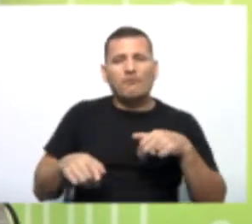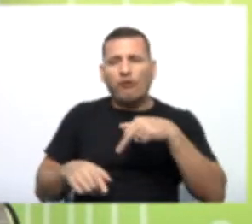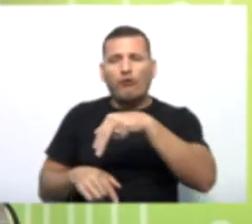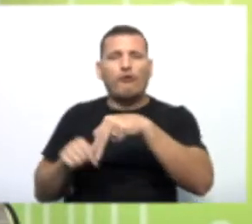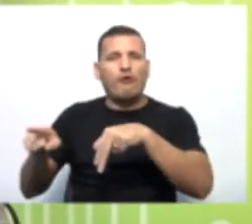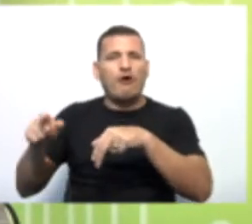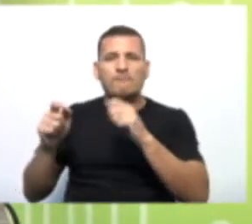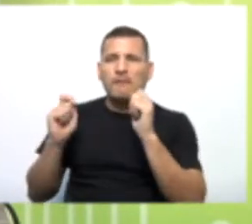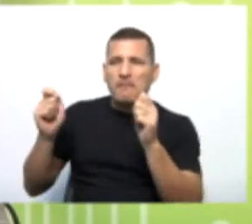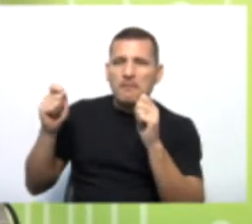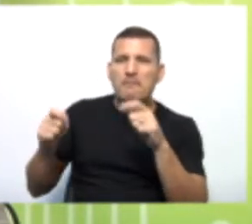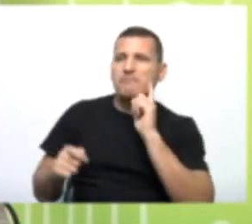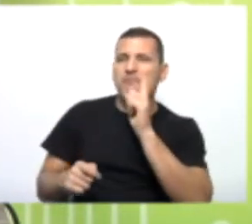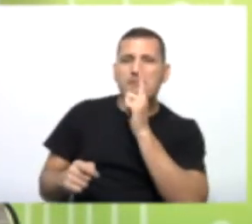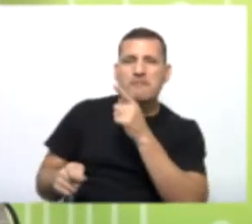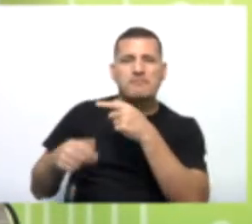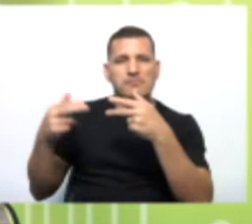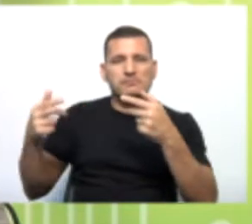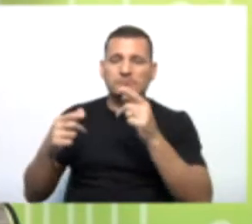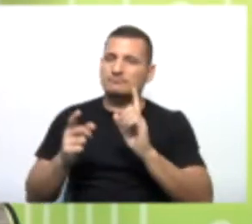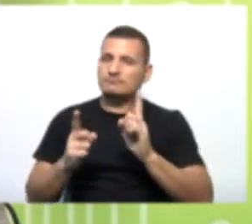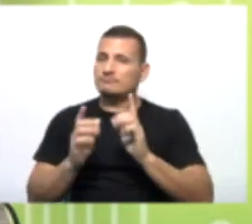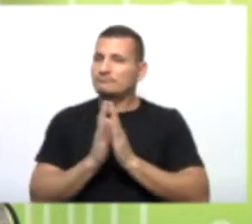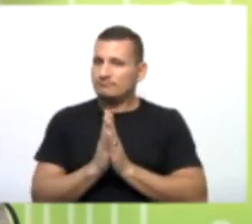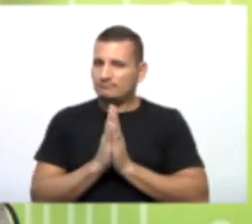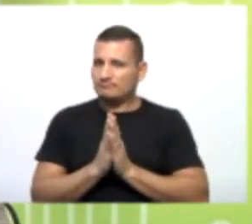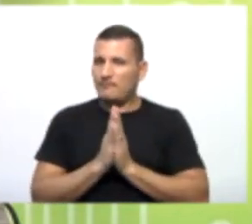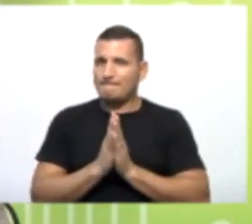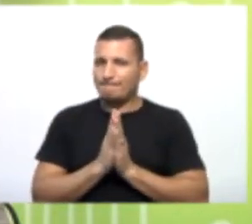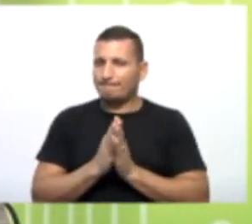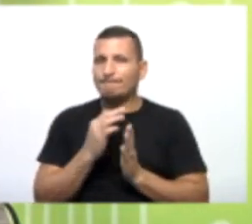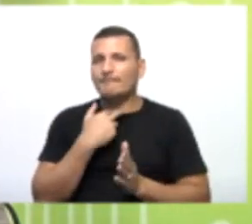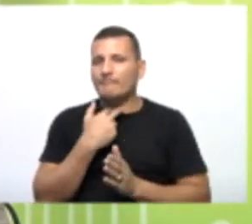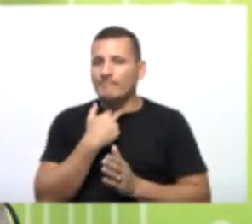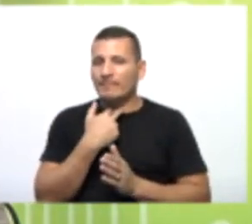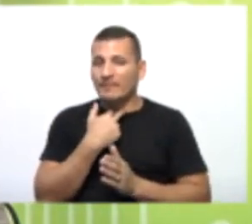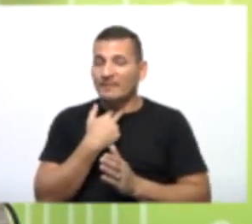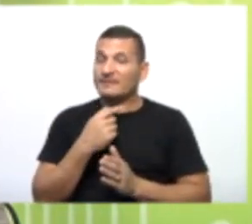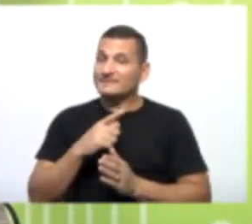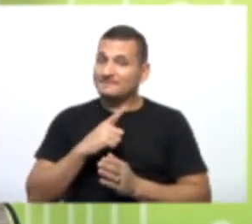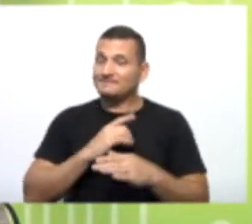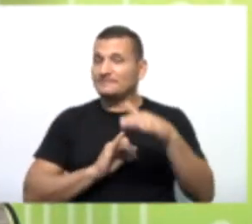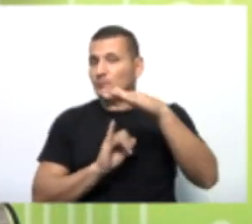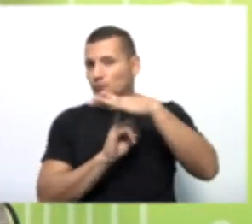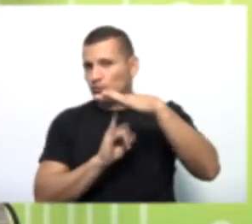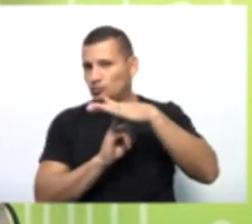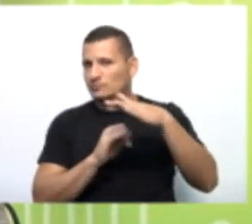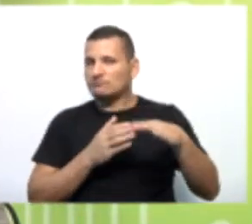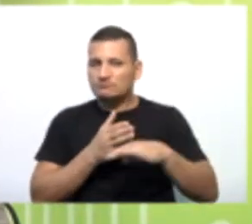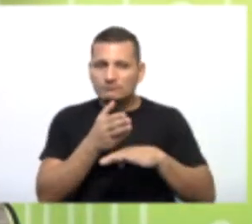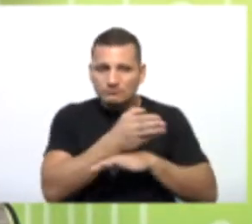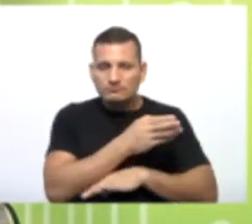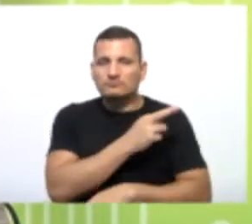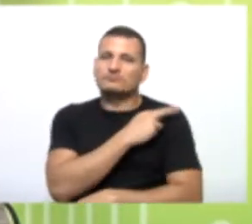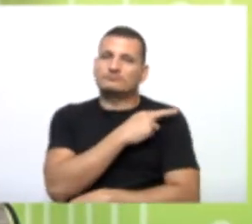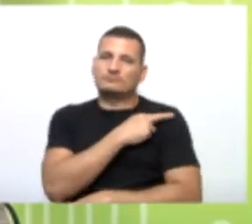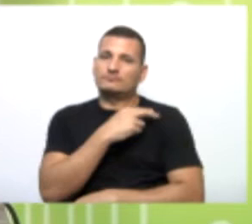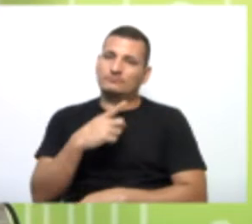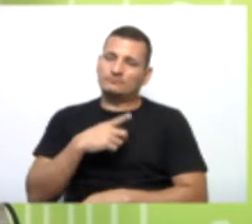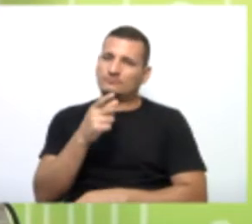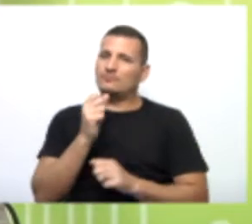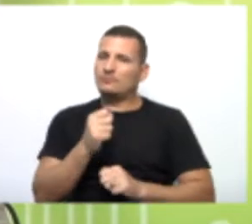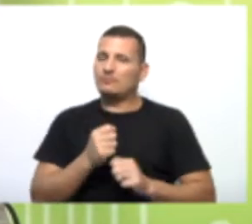vou denunciar você é isso, aquilo. Pelo amor, não faça isso não, tá bom? Existem órgãos competentes para isso. Você pode fazer a denúncia, e